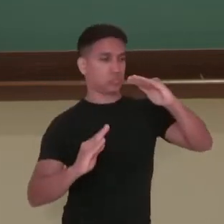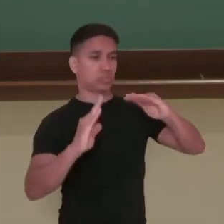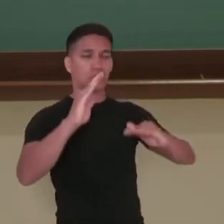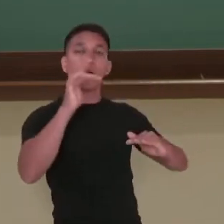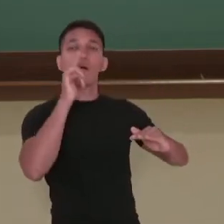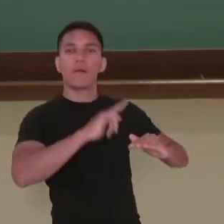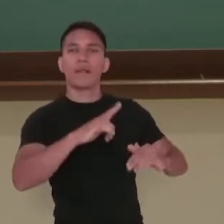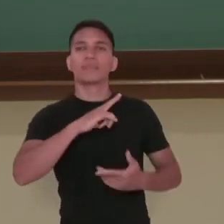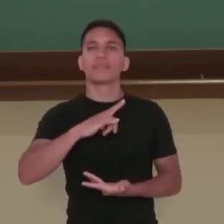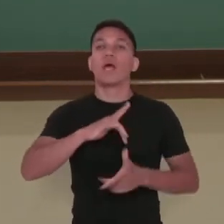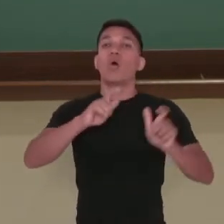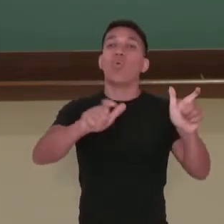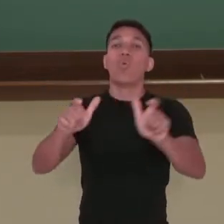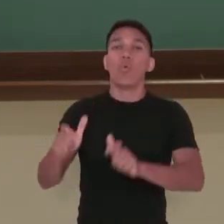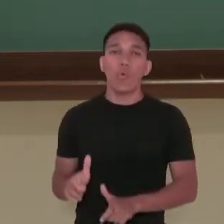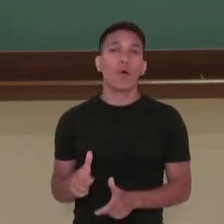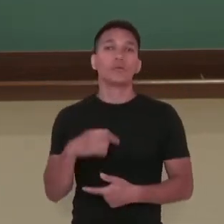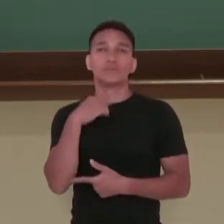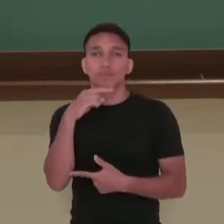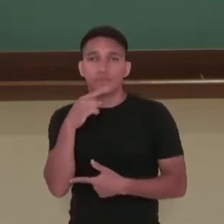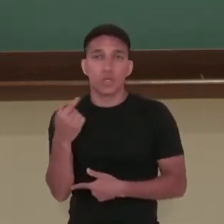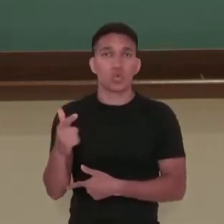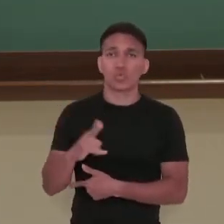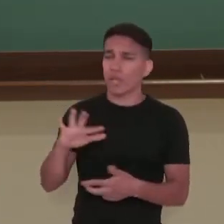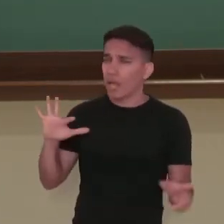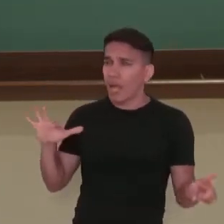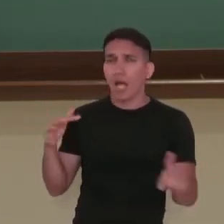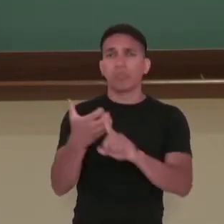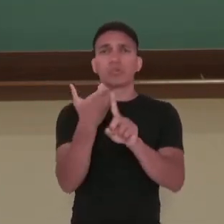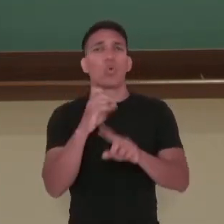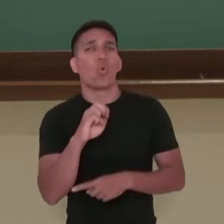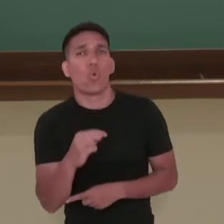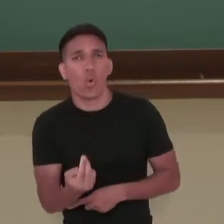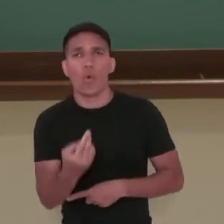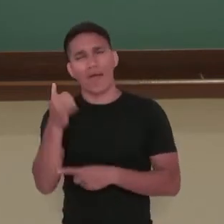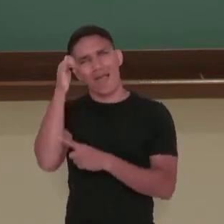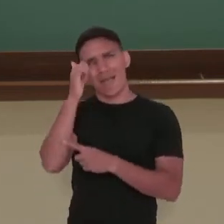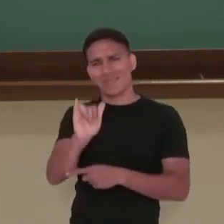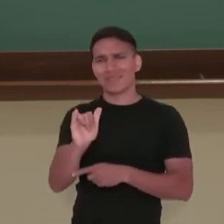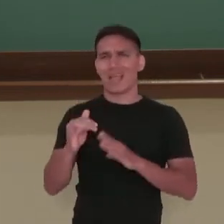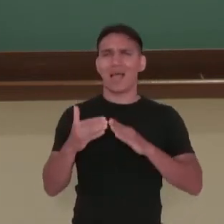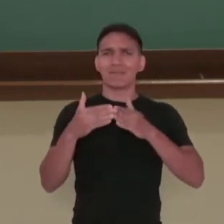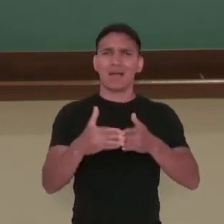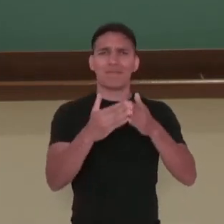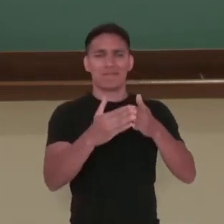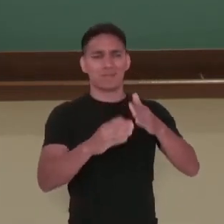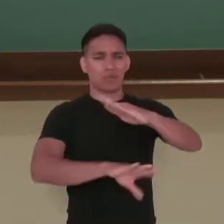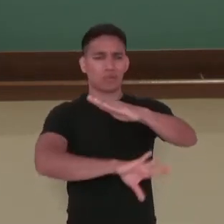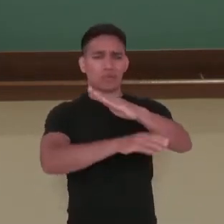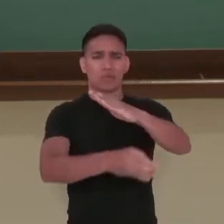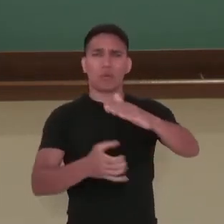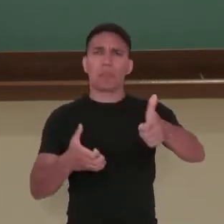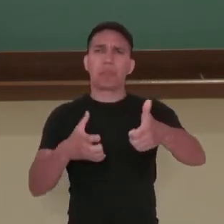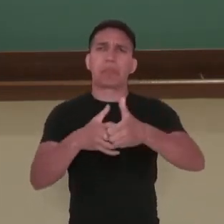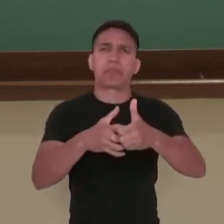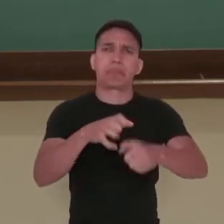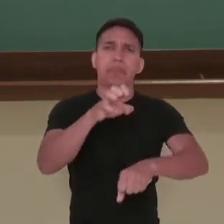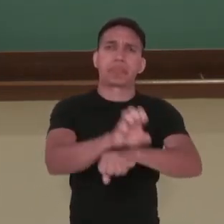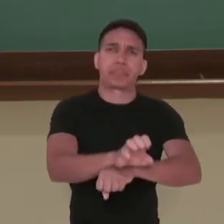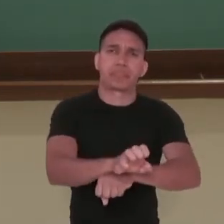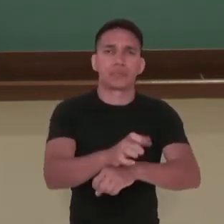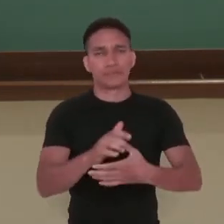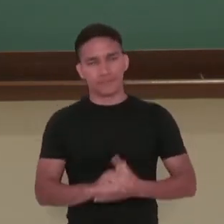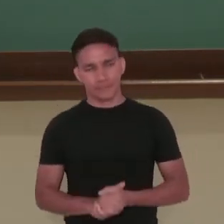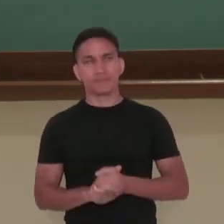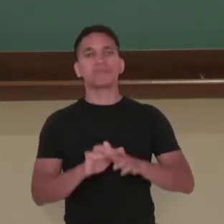no relevo e não ter um acidente, de repente, ou mesmo um navio encalhar num lugar indesejado, tá bom? Então é bastante utilizada